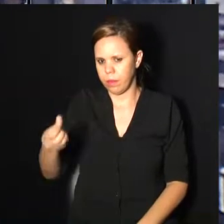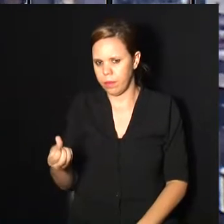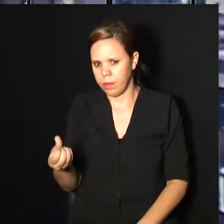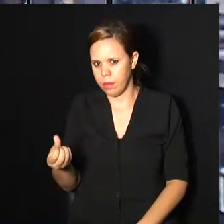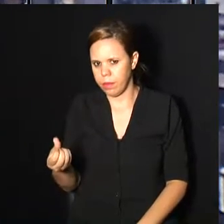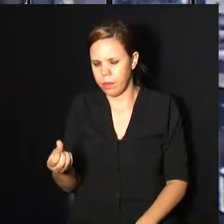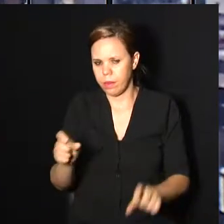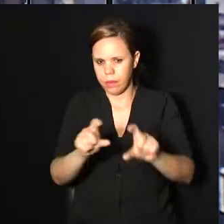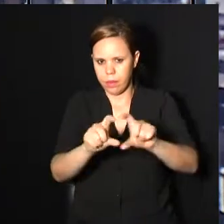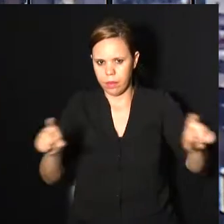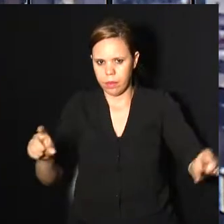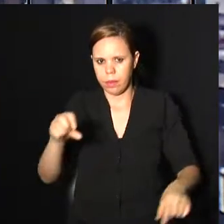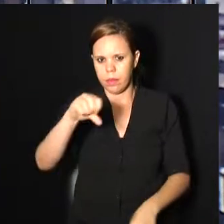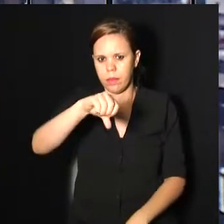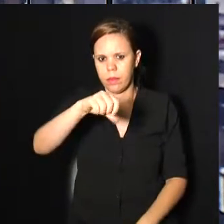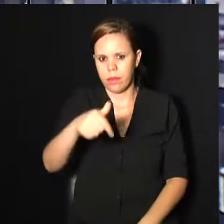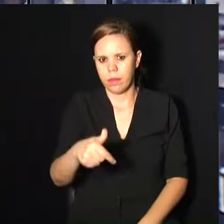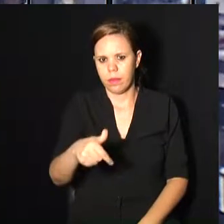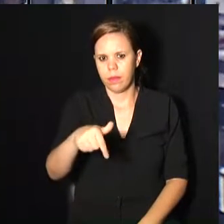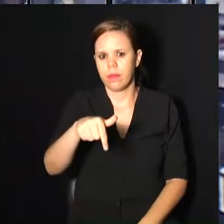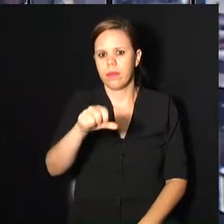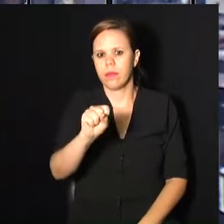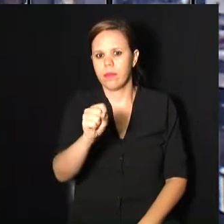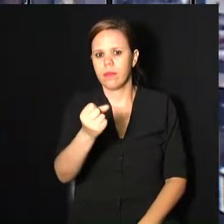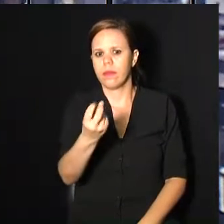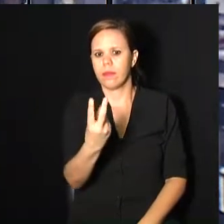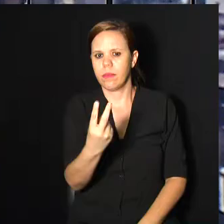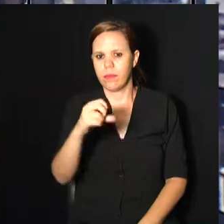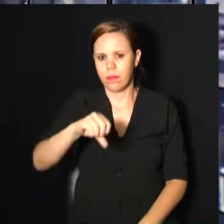978293776. Tá aí na sua tela, ó,